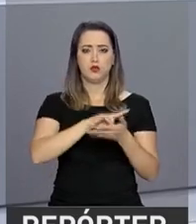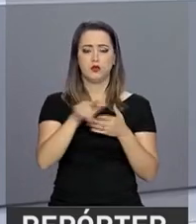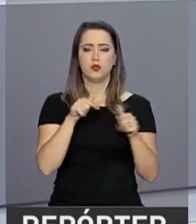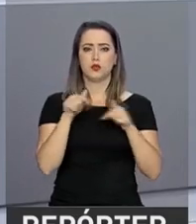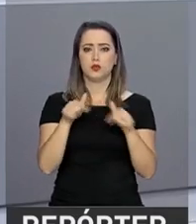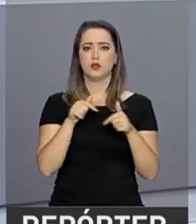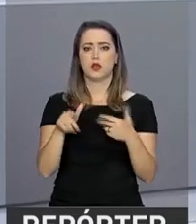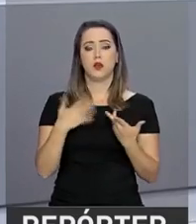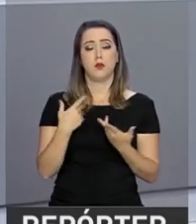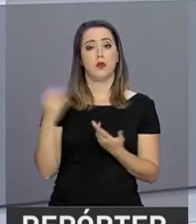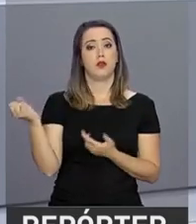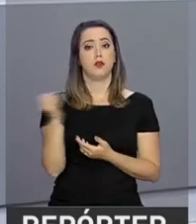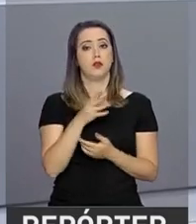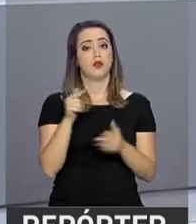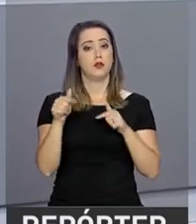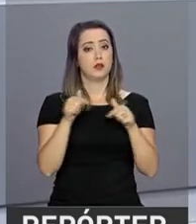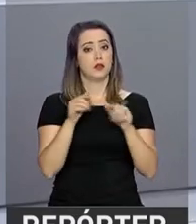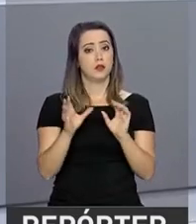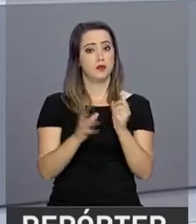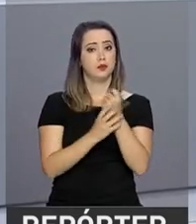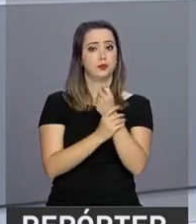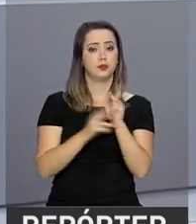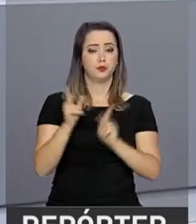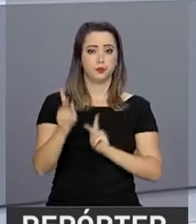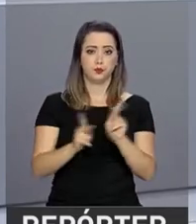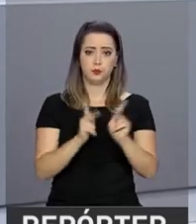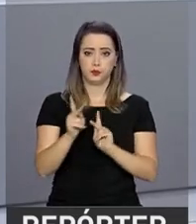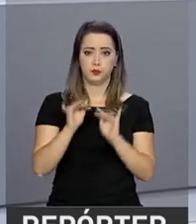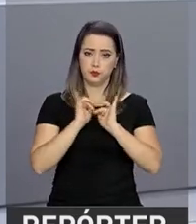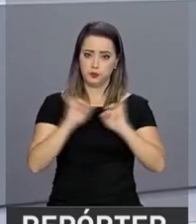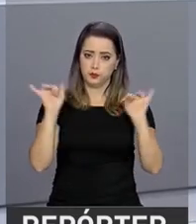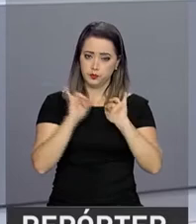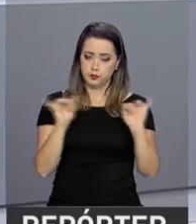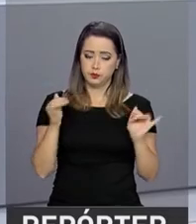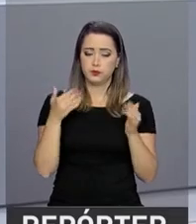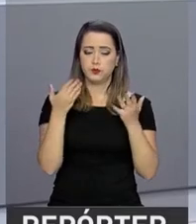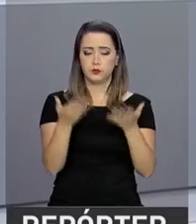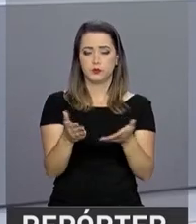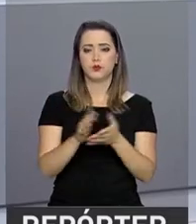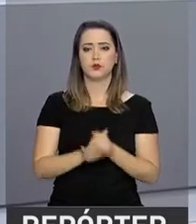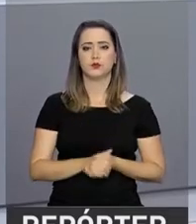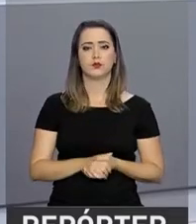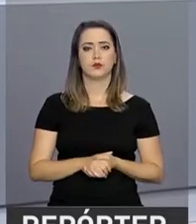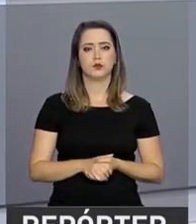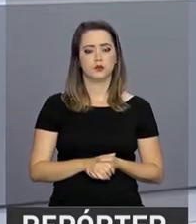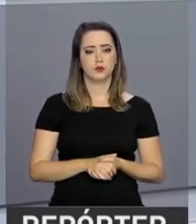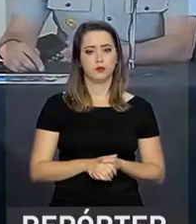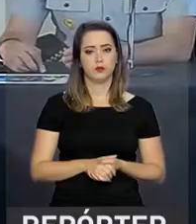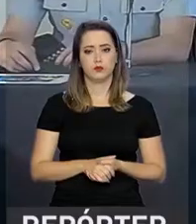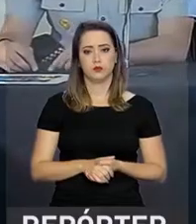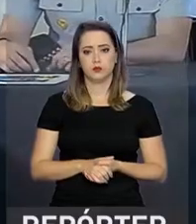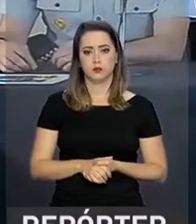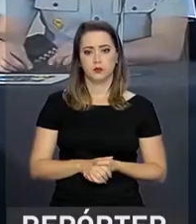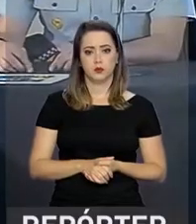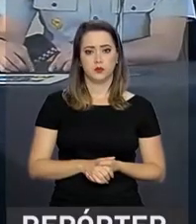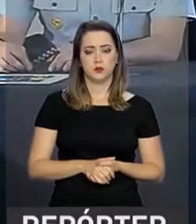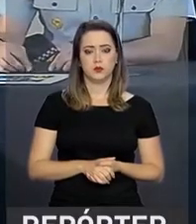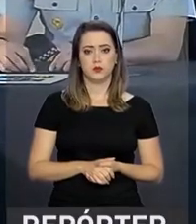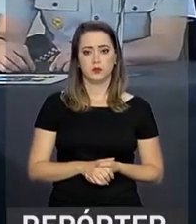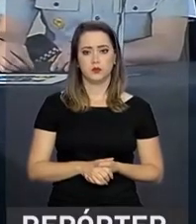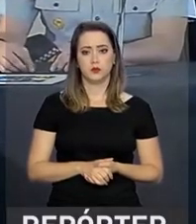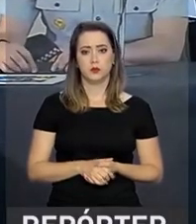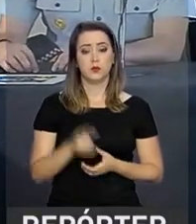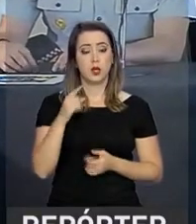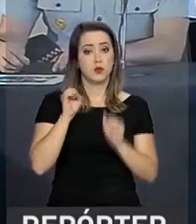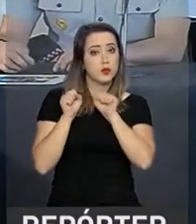corporações e adiantou também novas medidas voltadas para a área de segurança pública que vão ser anunciadas em breve. Esse